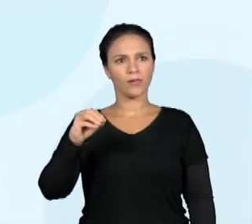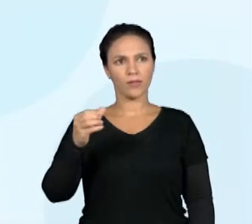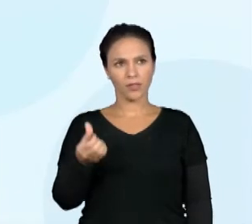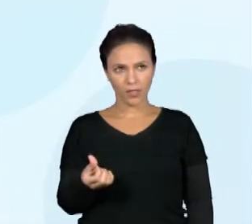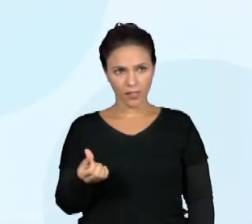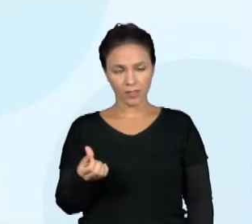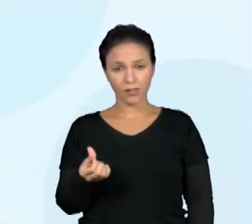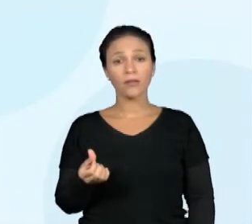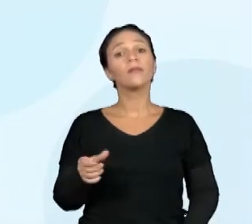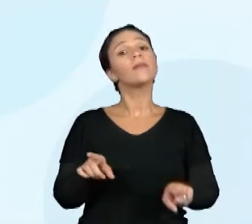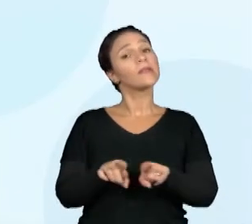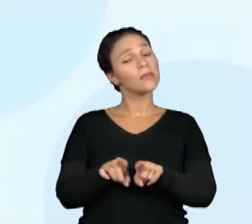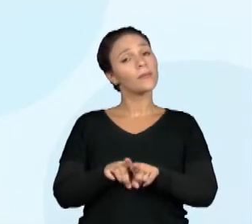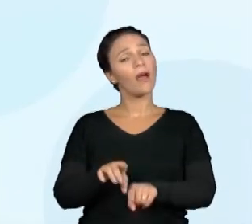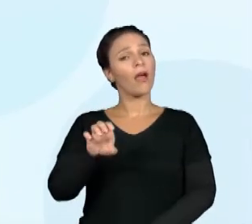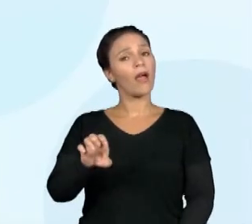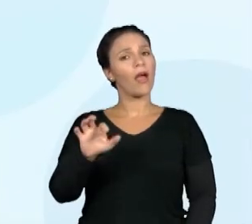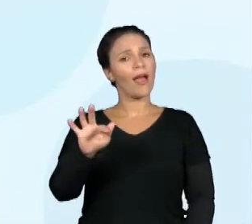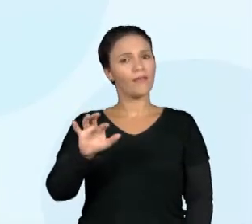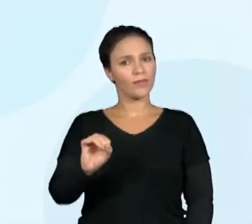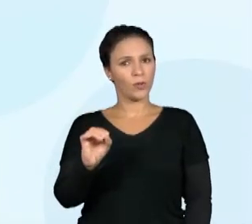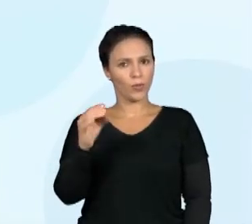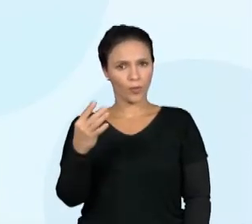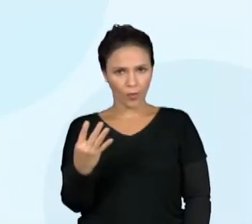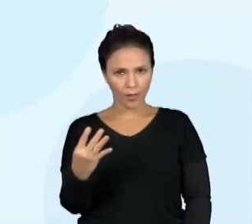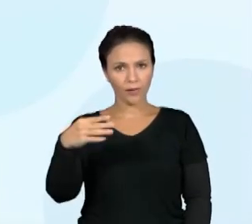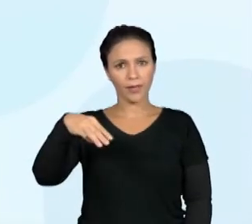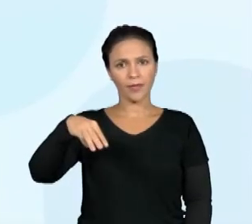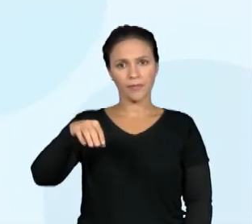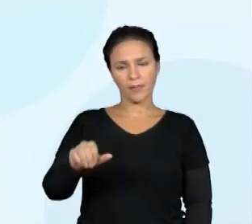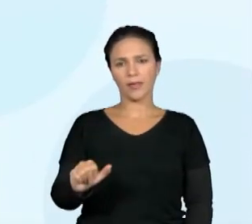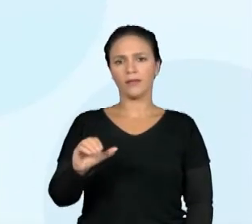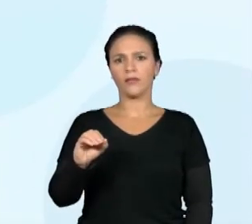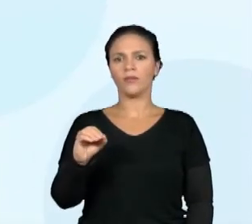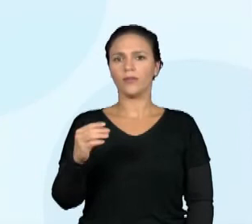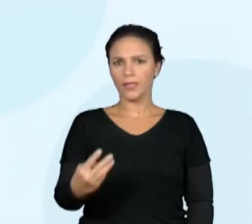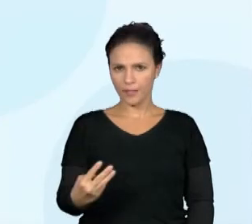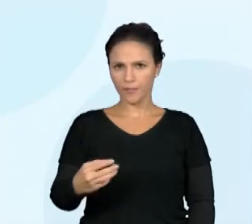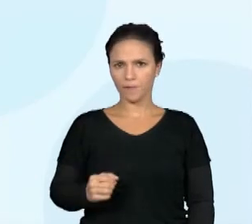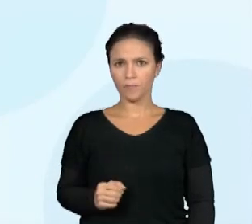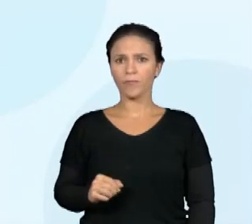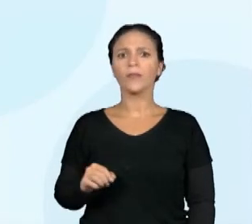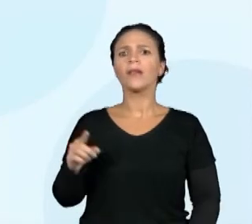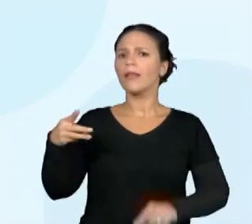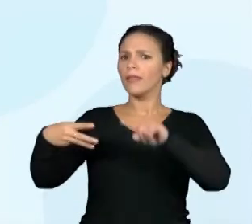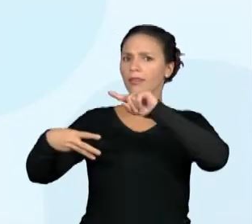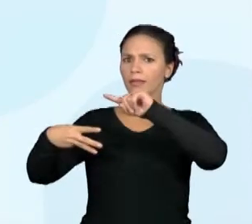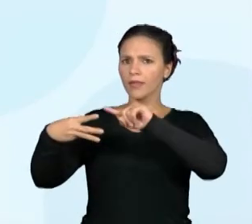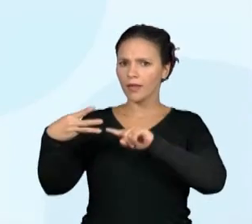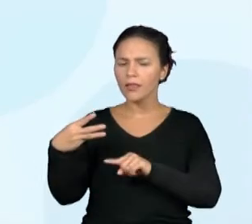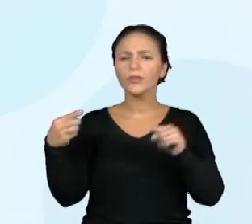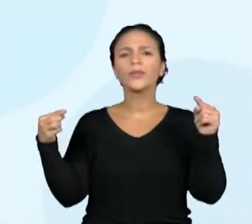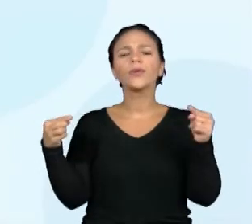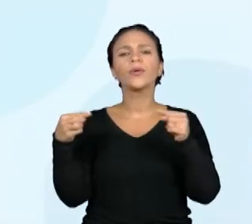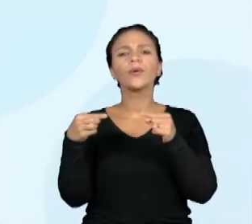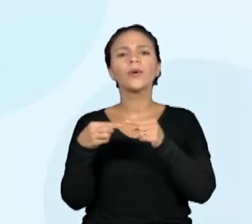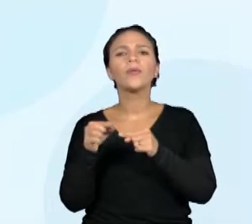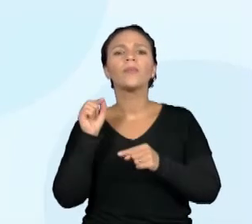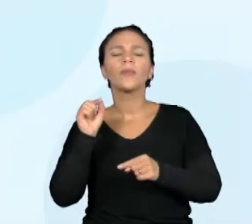e EF04 MA03, habilidades relacionadas à resolução